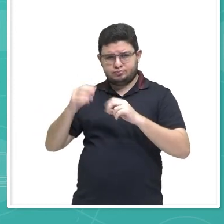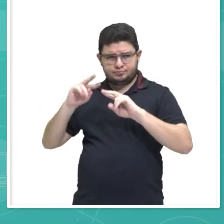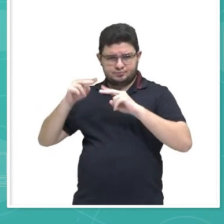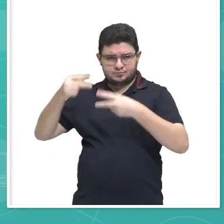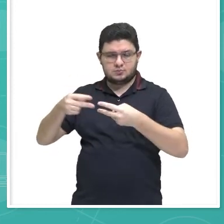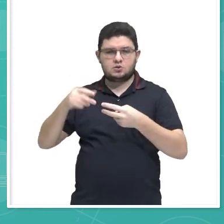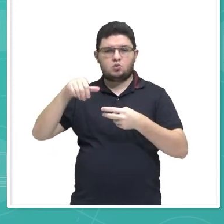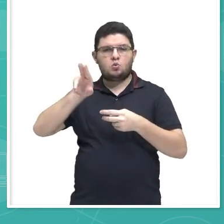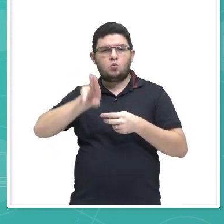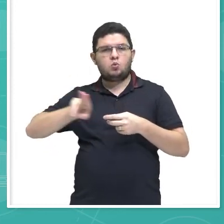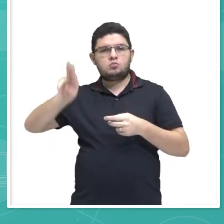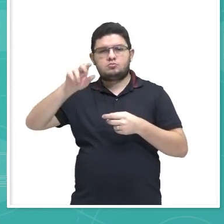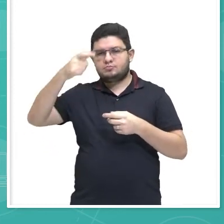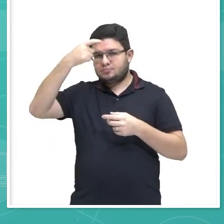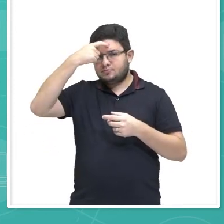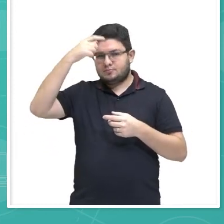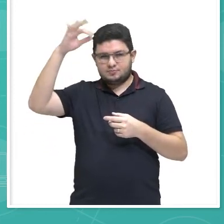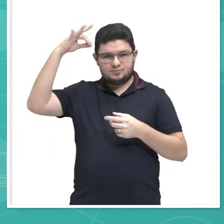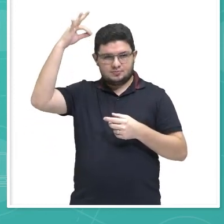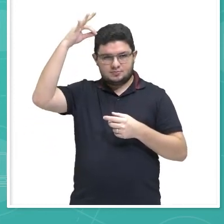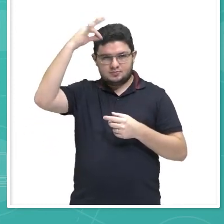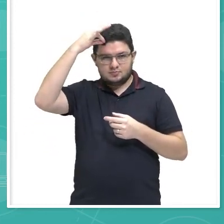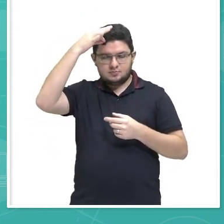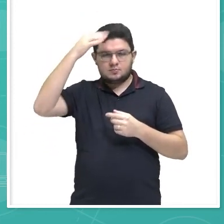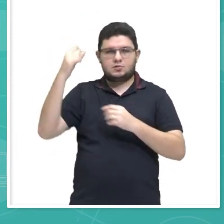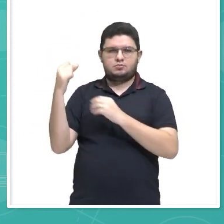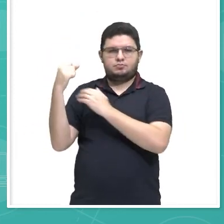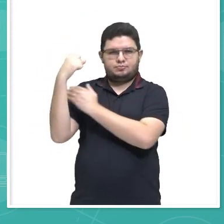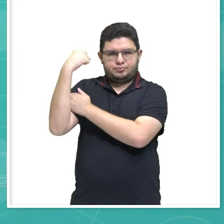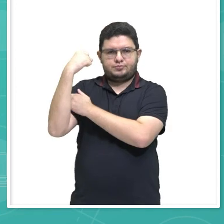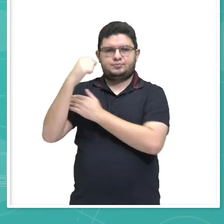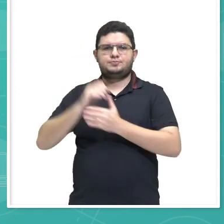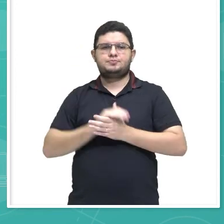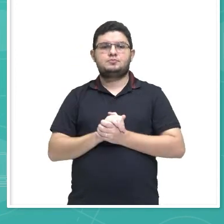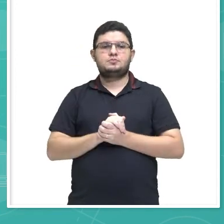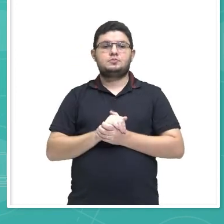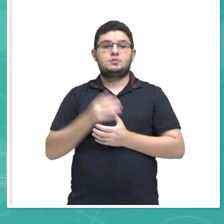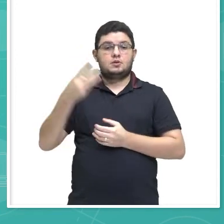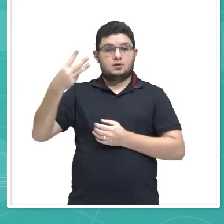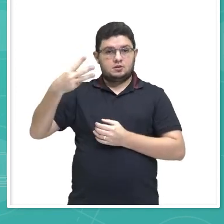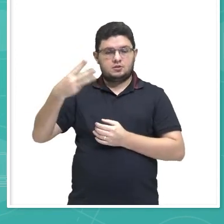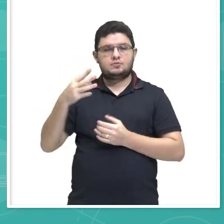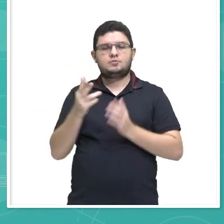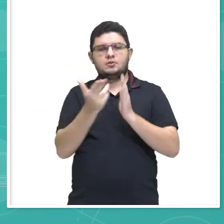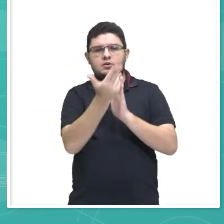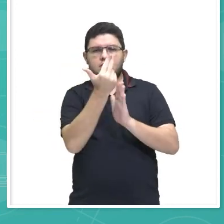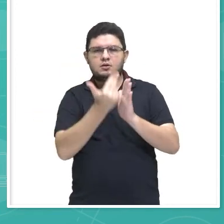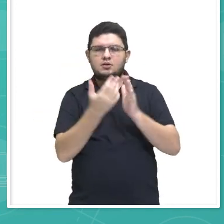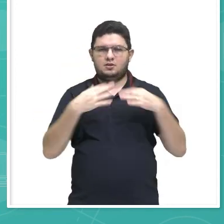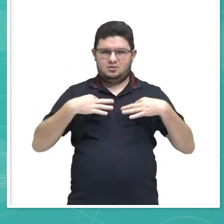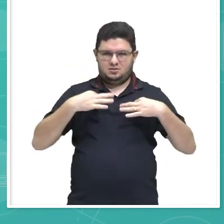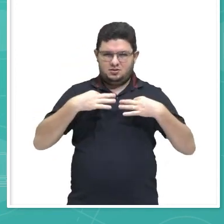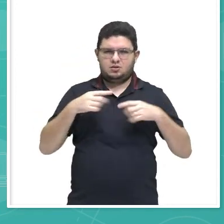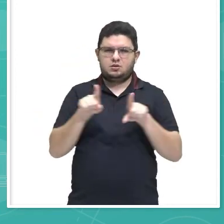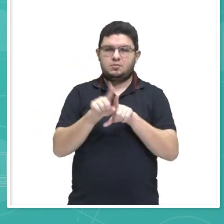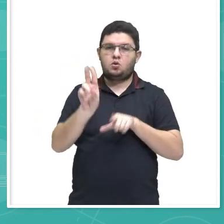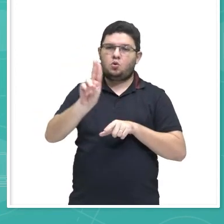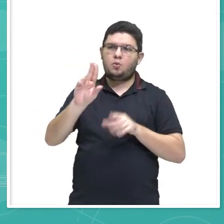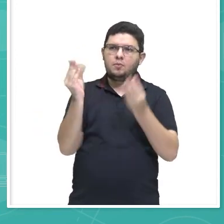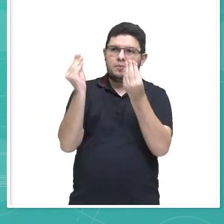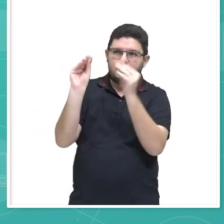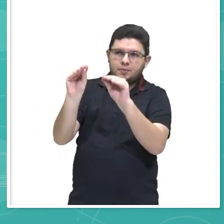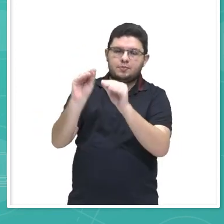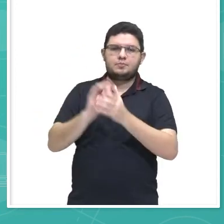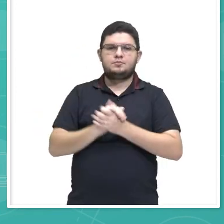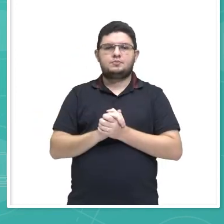3. Desenhe a vestimenta completa usada pelos atletas do judô e coloque o nome de cada parte. Então, como não tem como